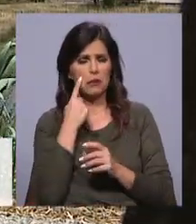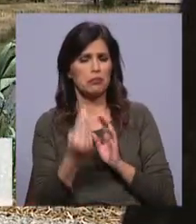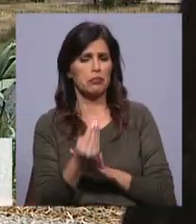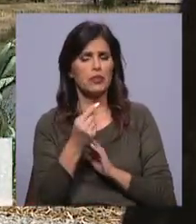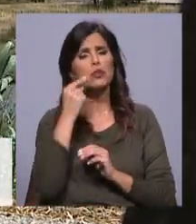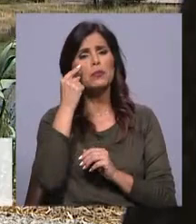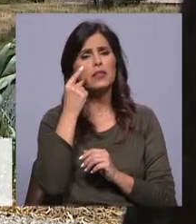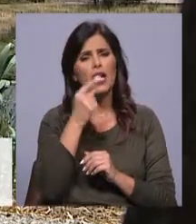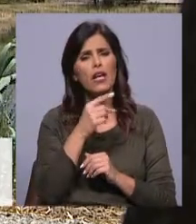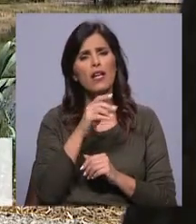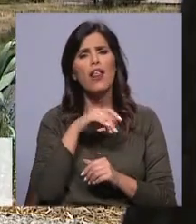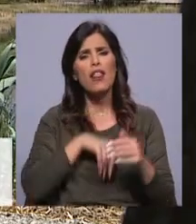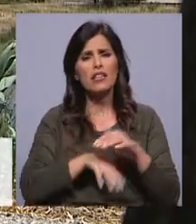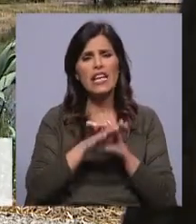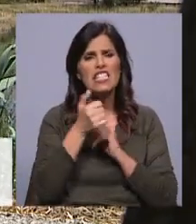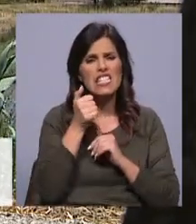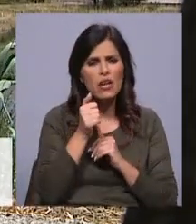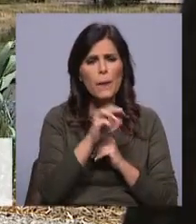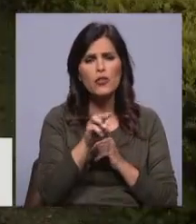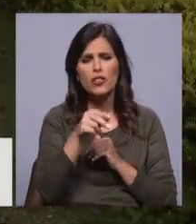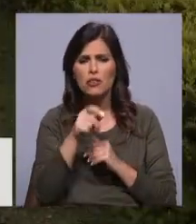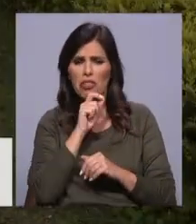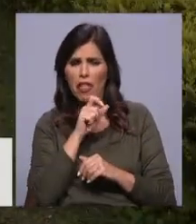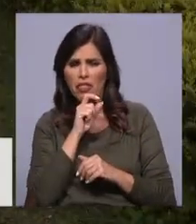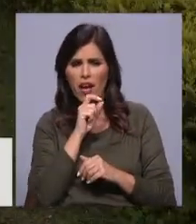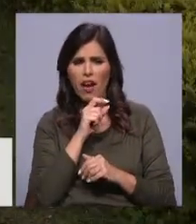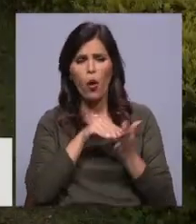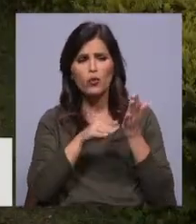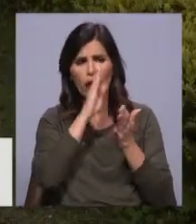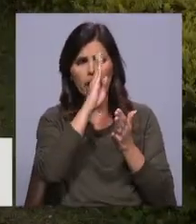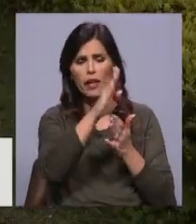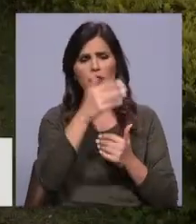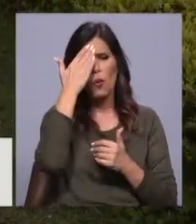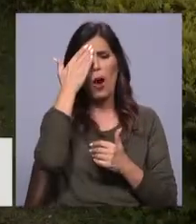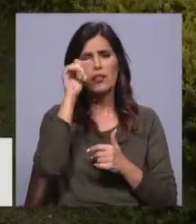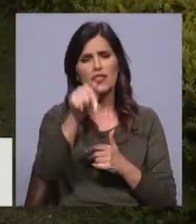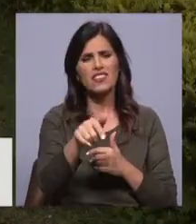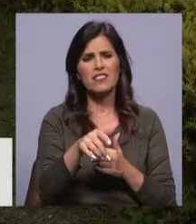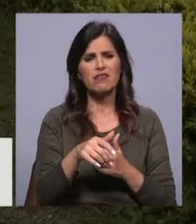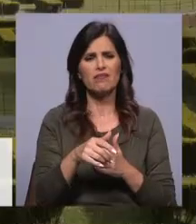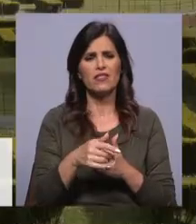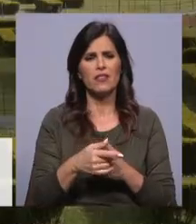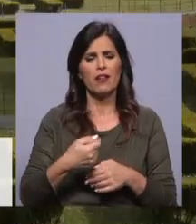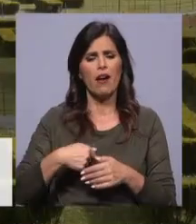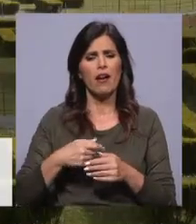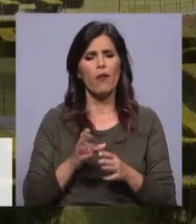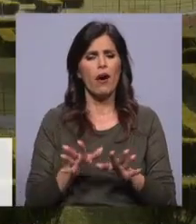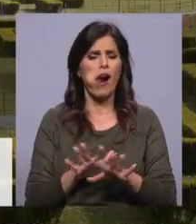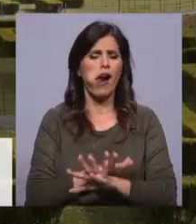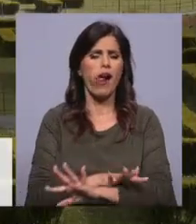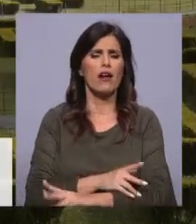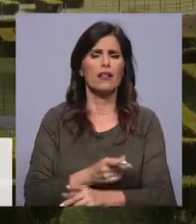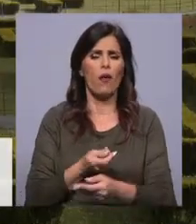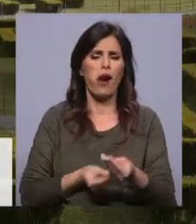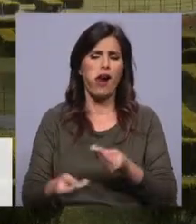permitas diretos até 5 milhões de euros aqui eu acho que este elefante está a ser passado por baixo da porta às